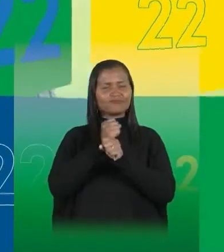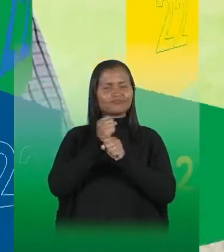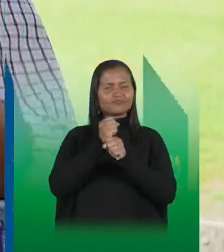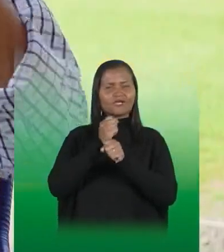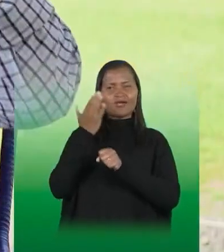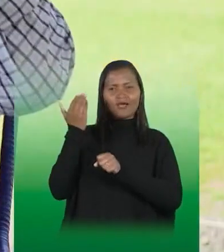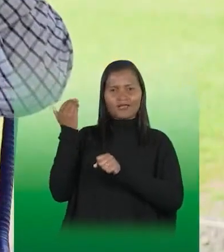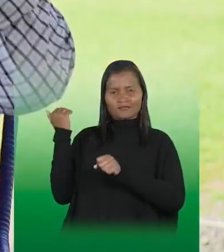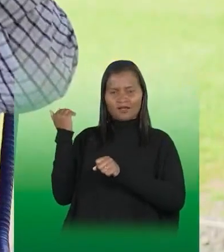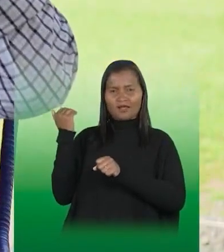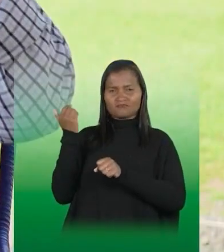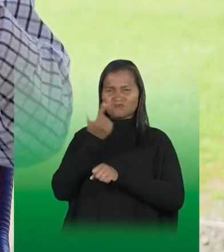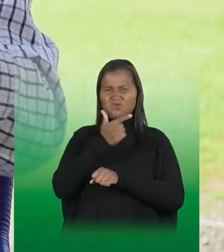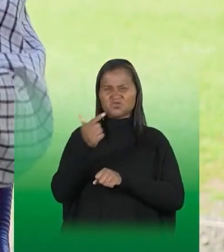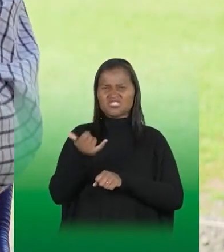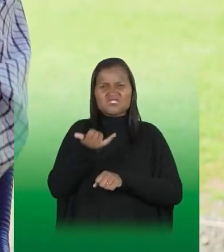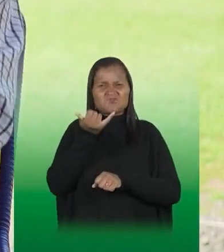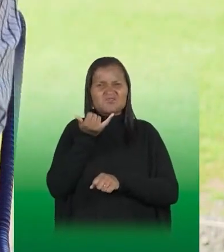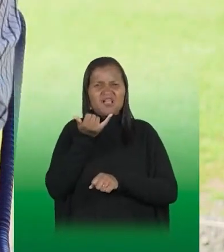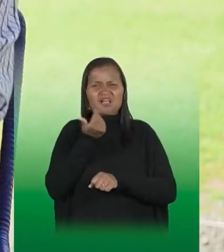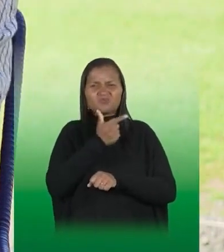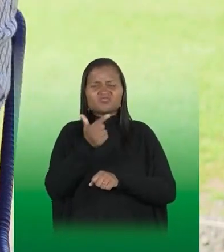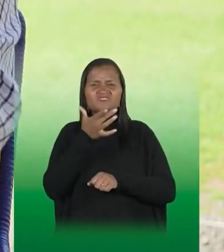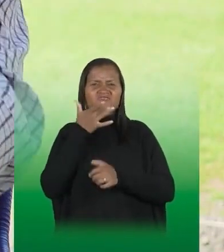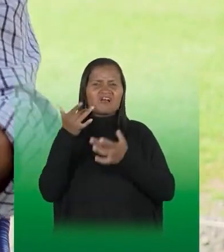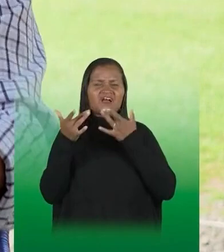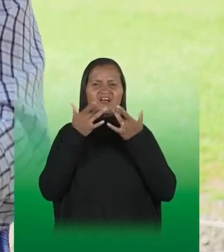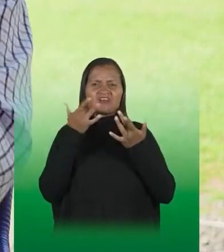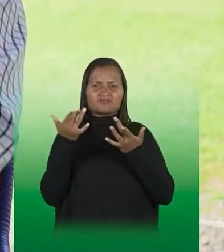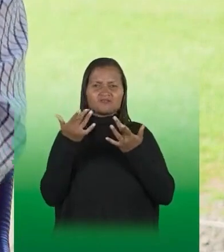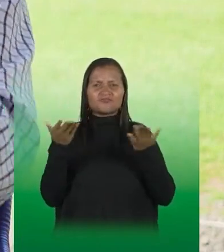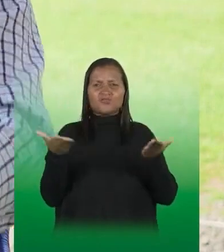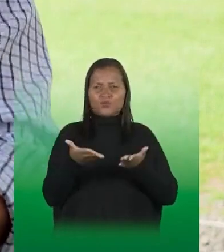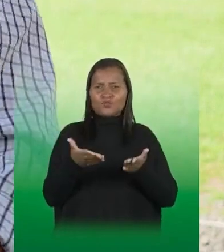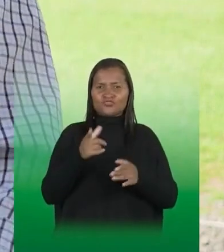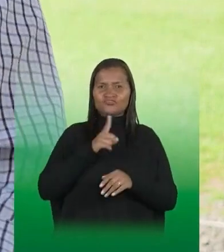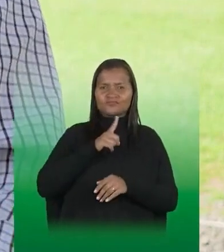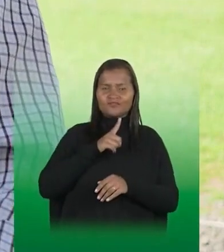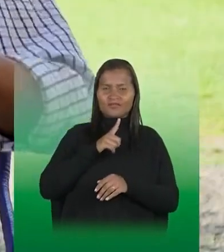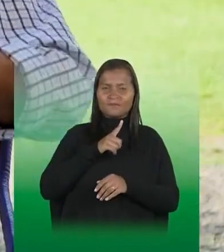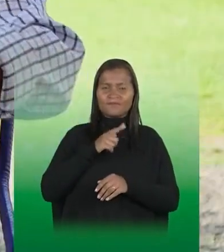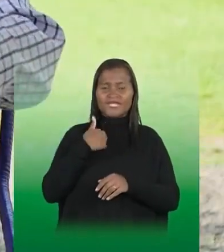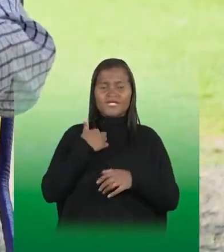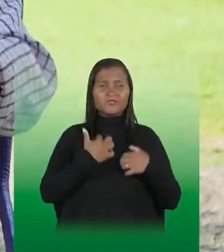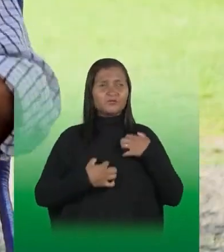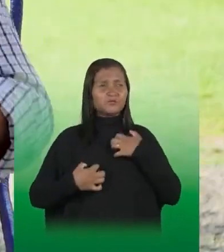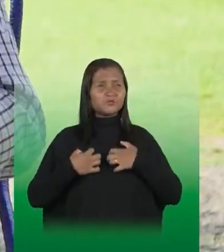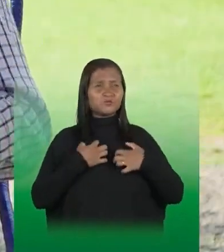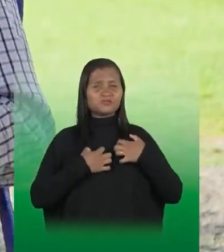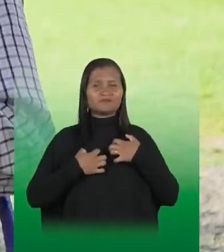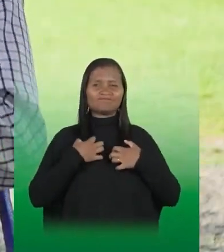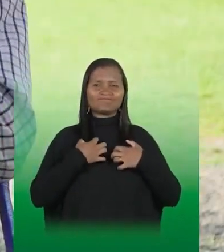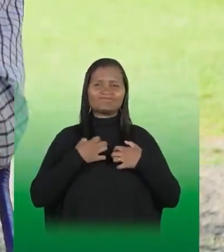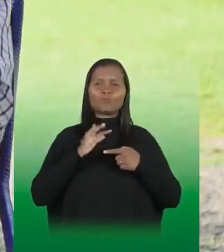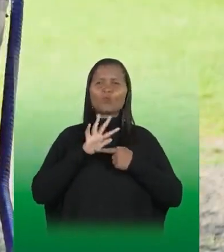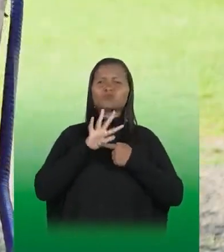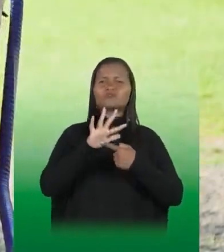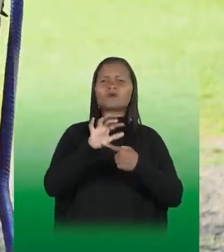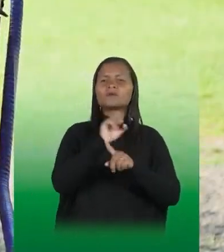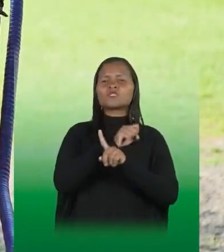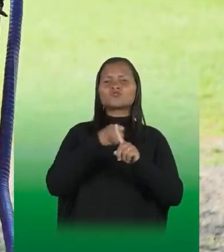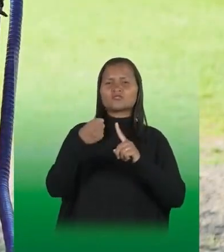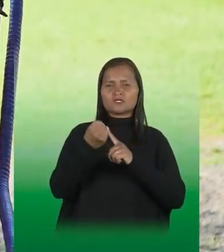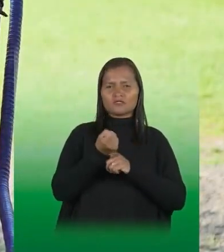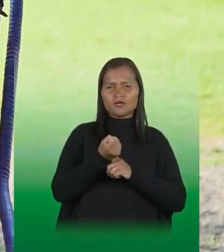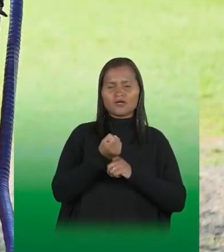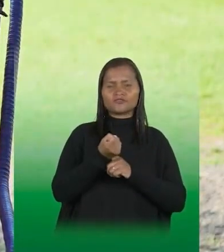Há muitos anos atrás, nós não tínhamos celular, não tínhamos essa facilidade que hoje existe. Eu tinha uma angústia em mostrar